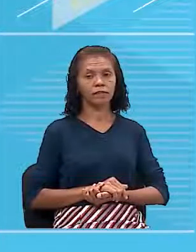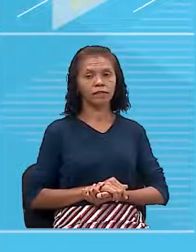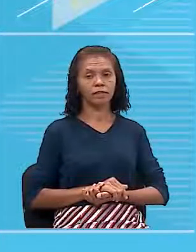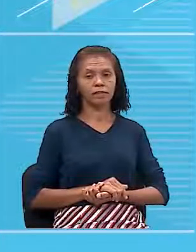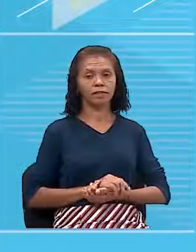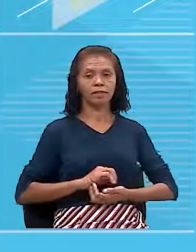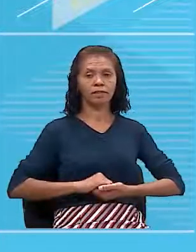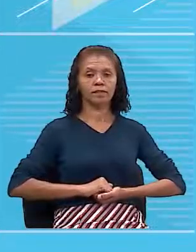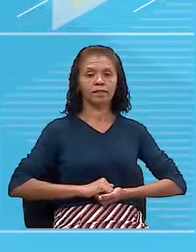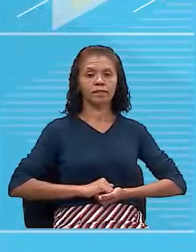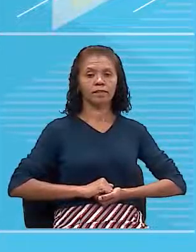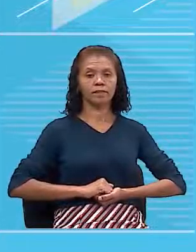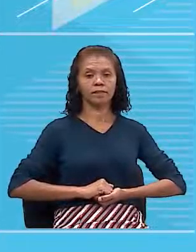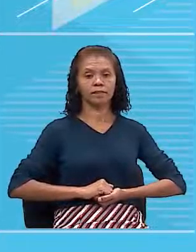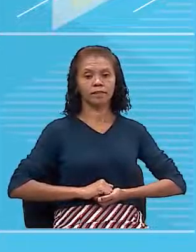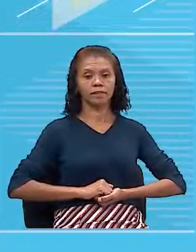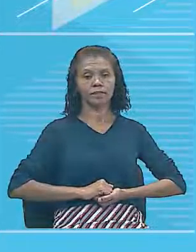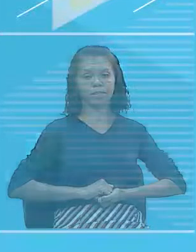e fica